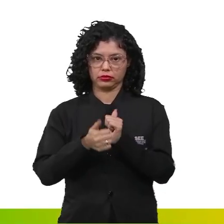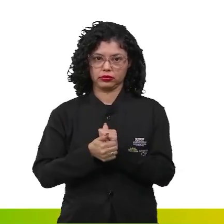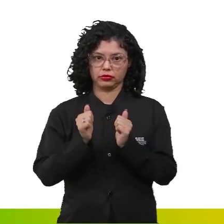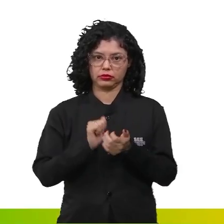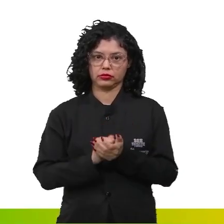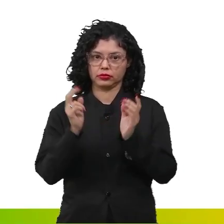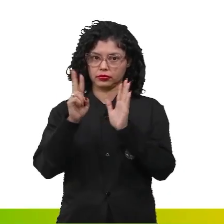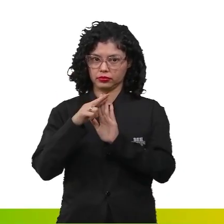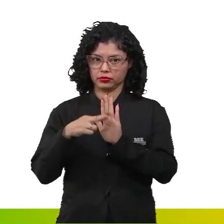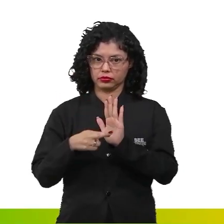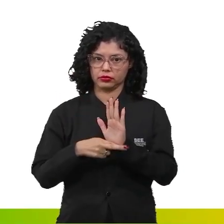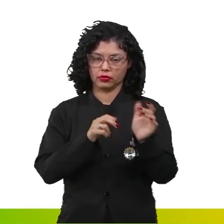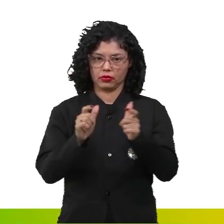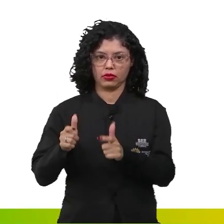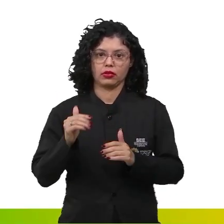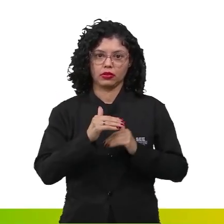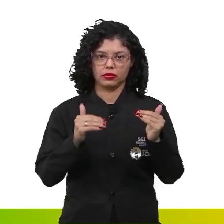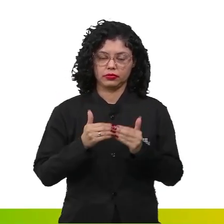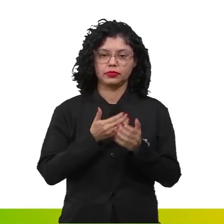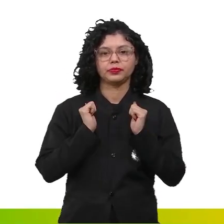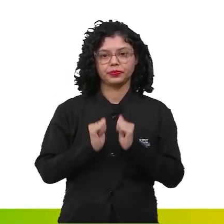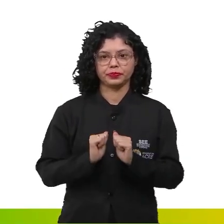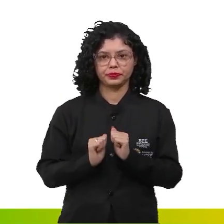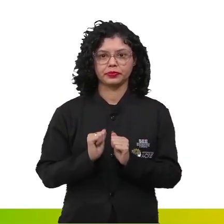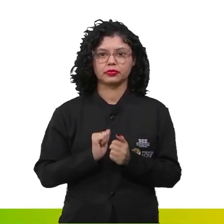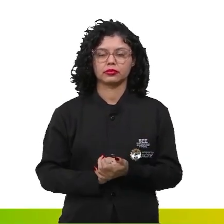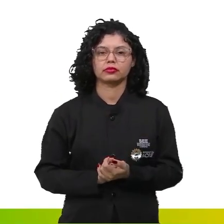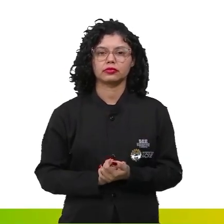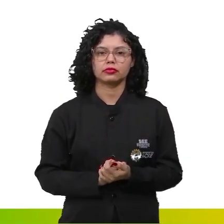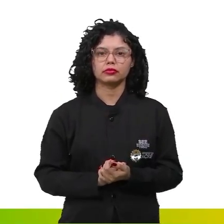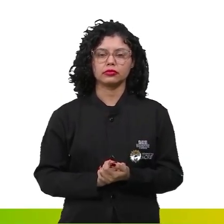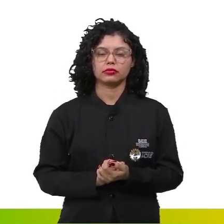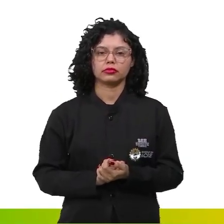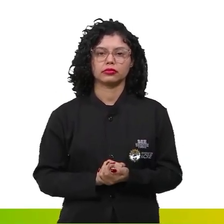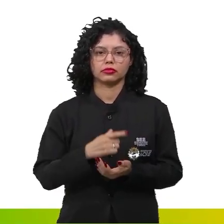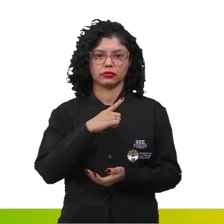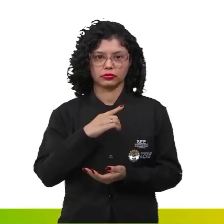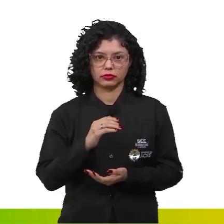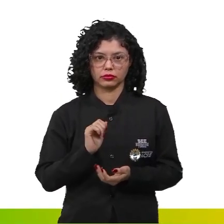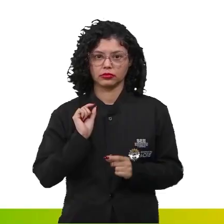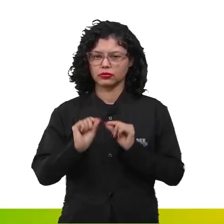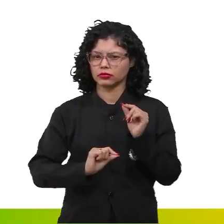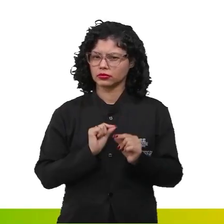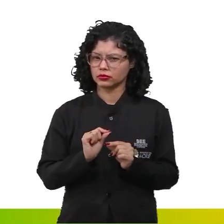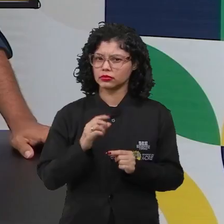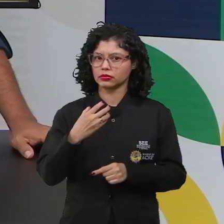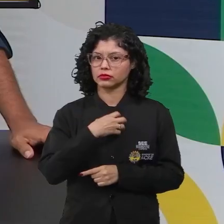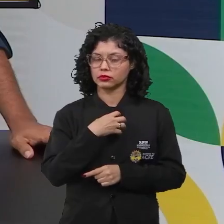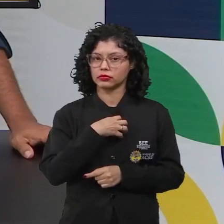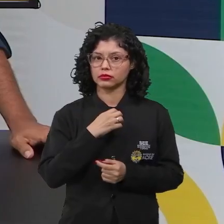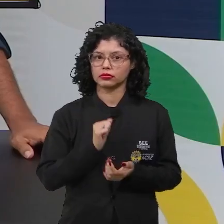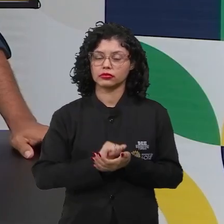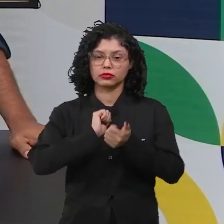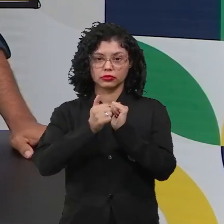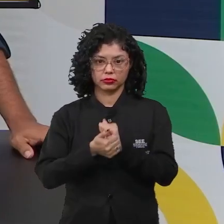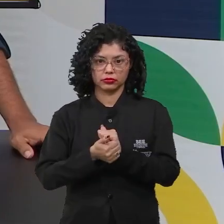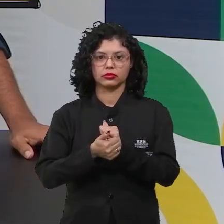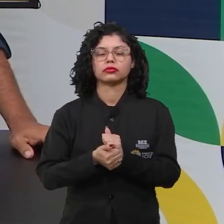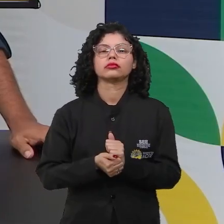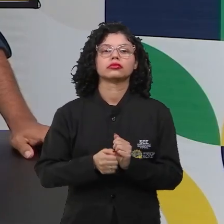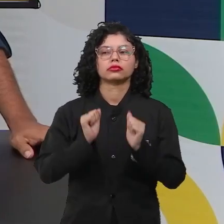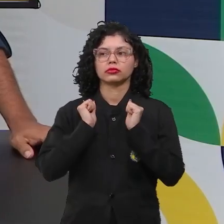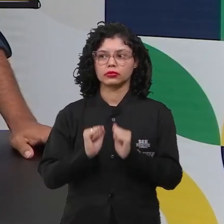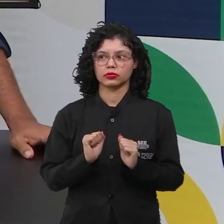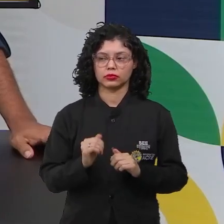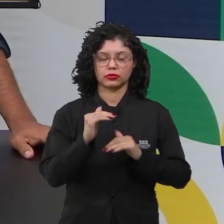adaptar regras, equipamentos, espaços para que todos possam participar. Equidade é no sentido de adaptação para que